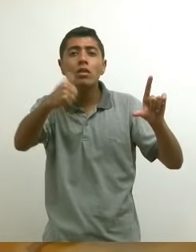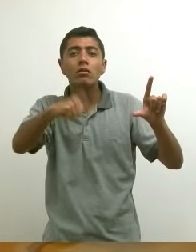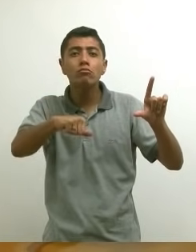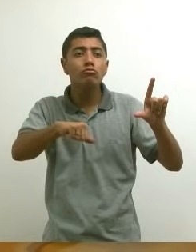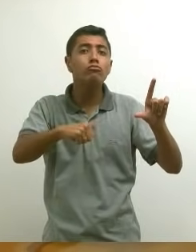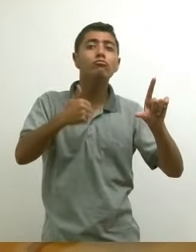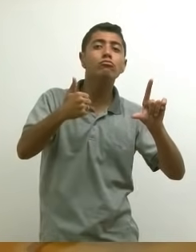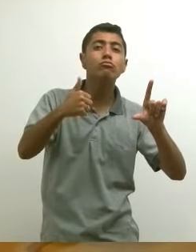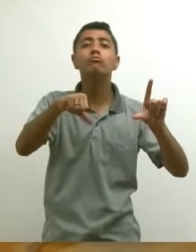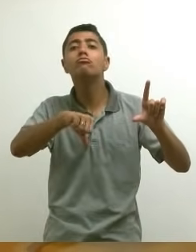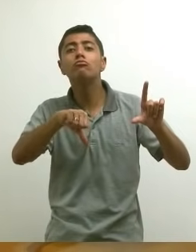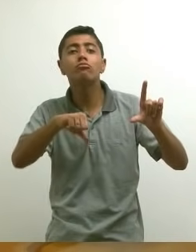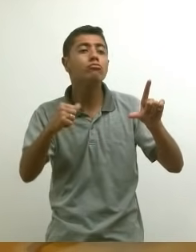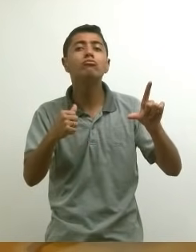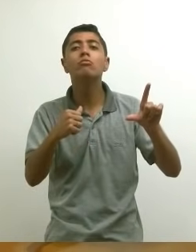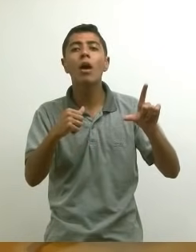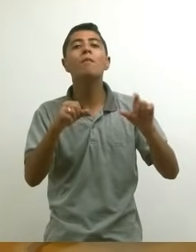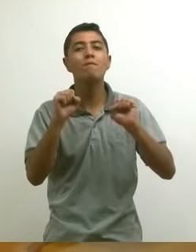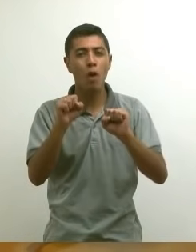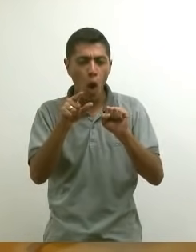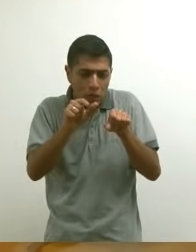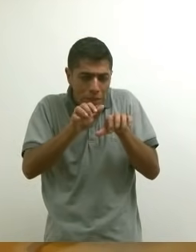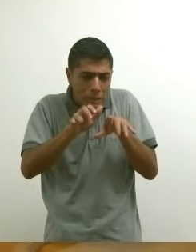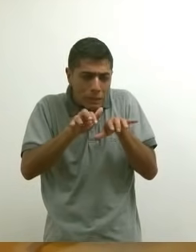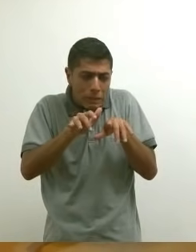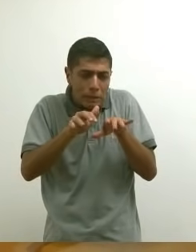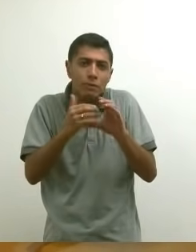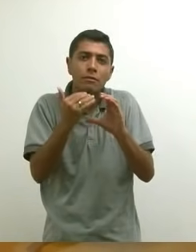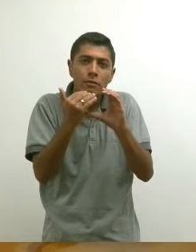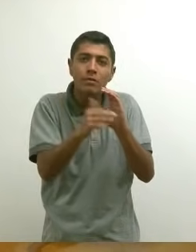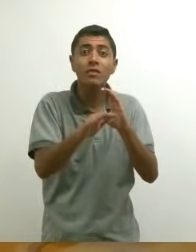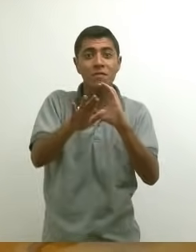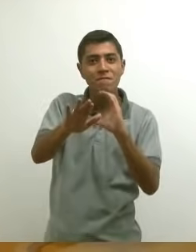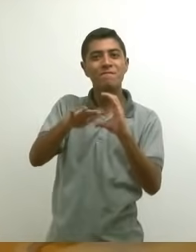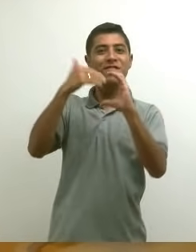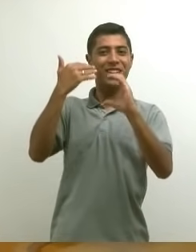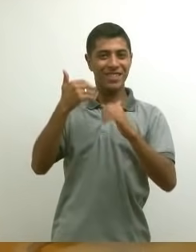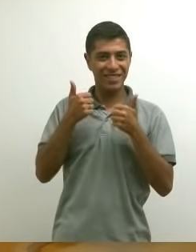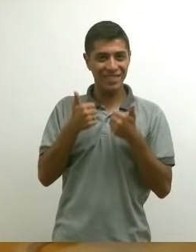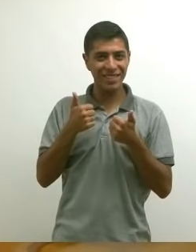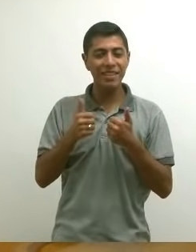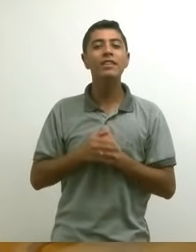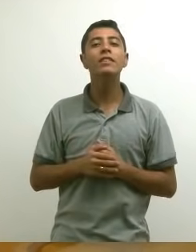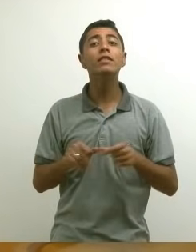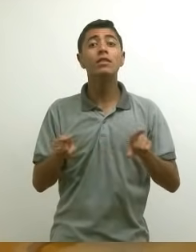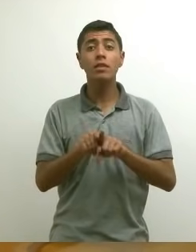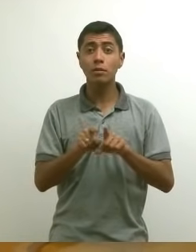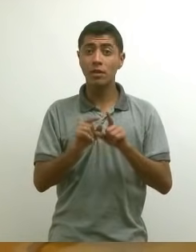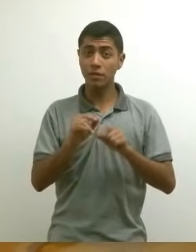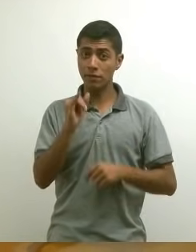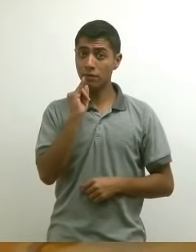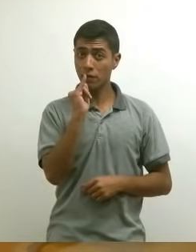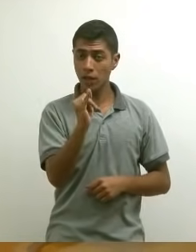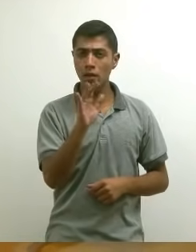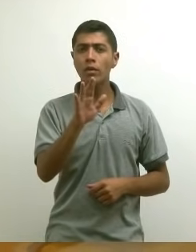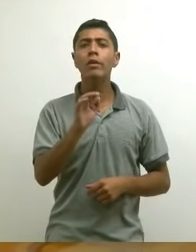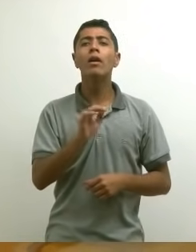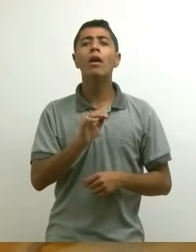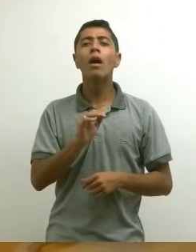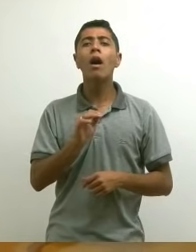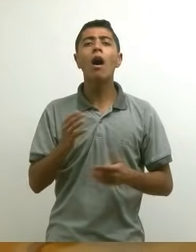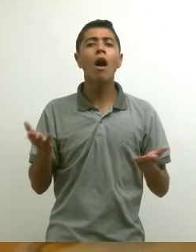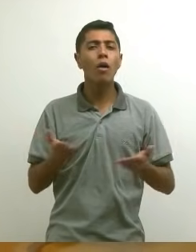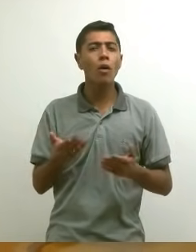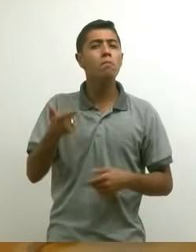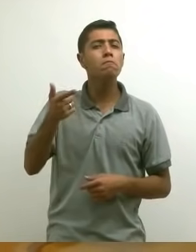em consideração essas falas das pessoas e avisar a todos que em mais uma semana e essa é esse